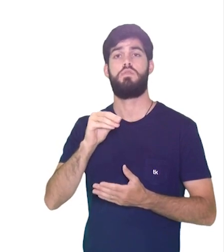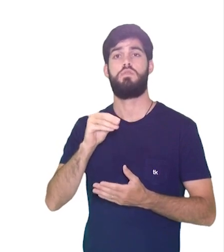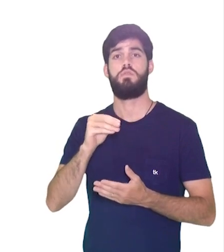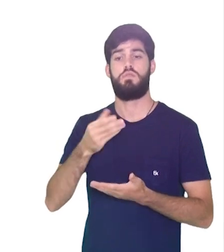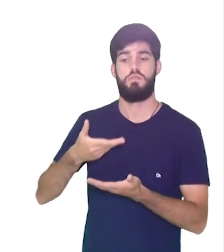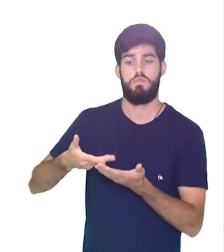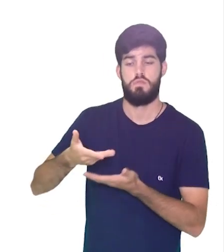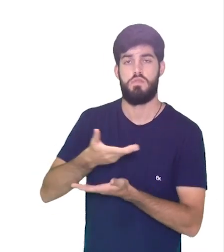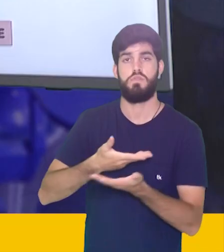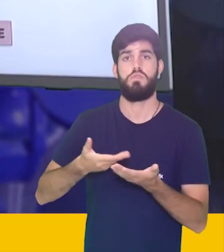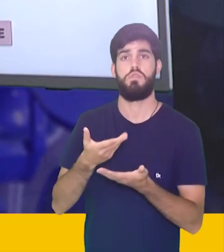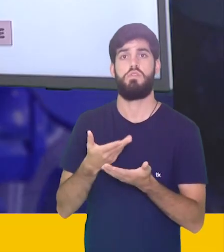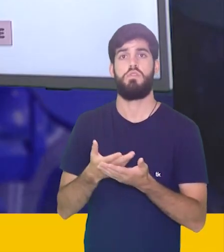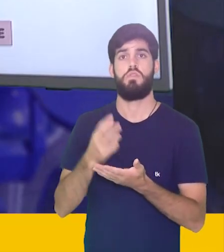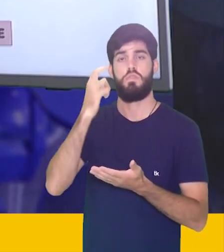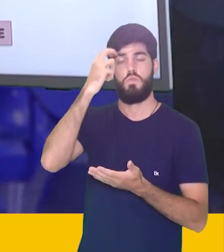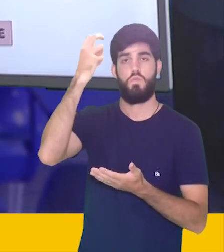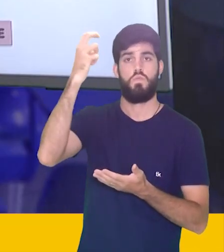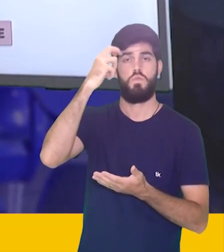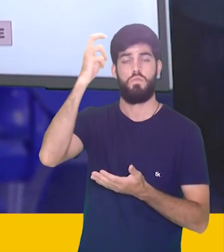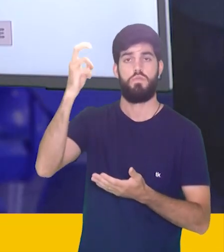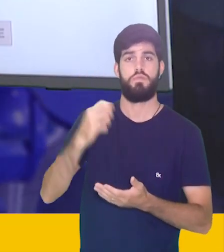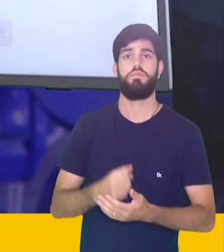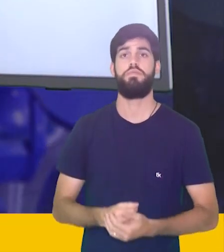de transmissão dessa tradição.